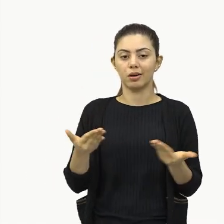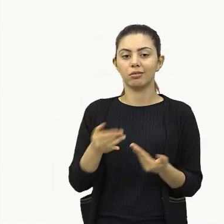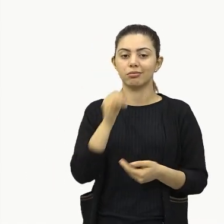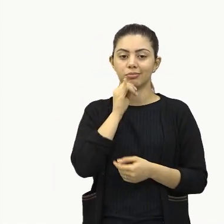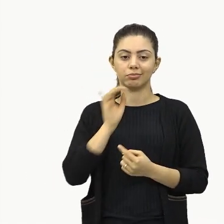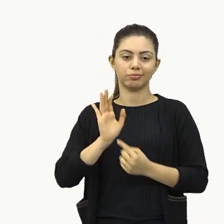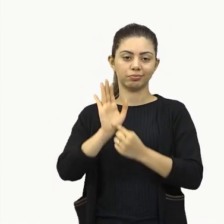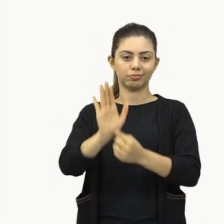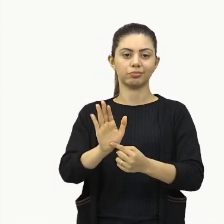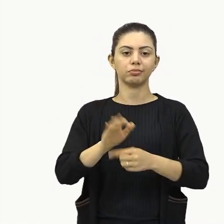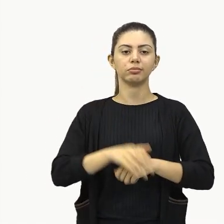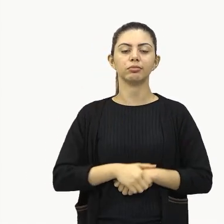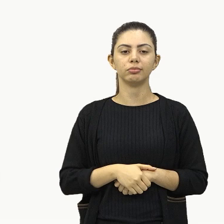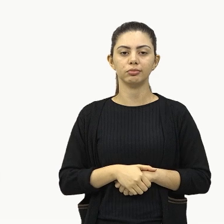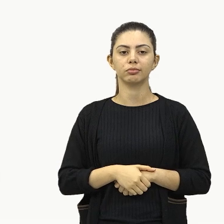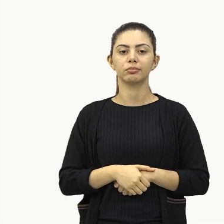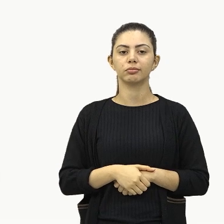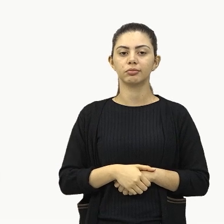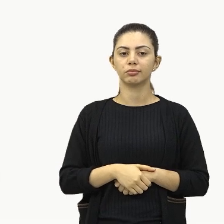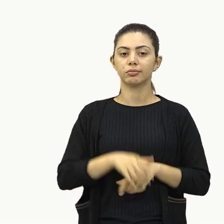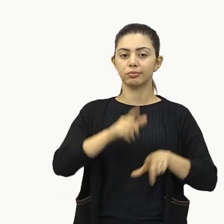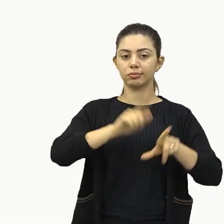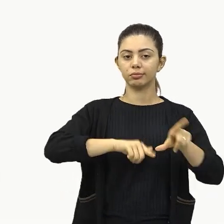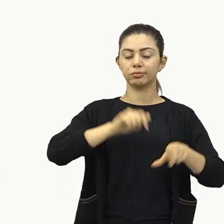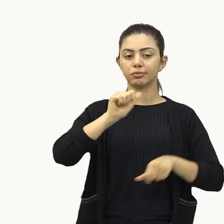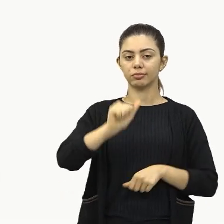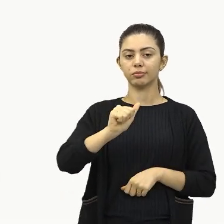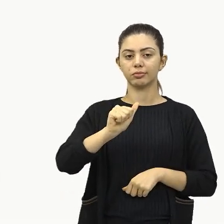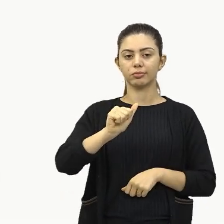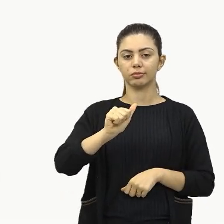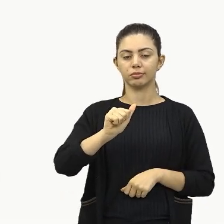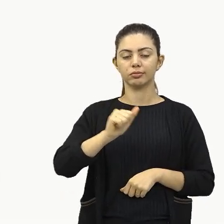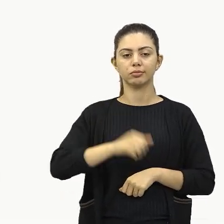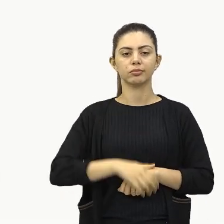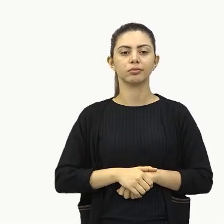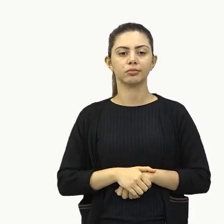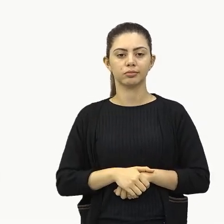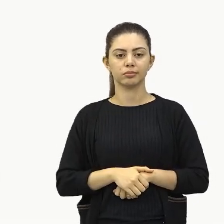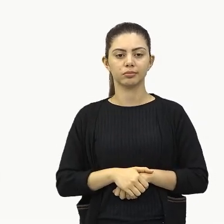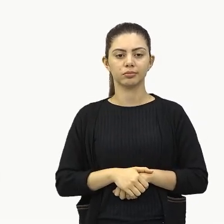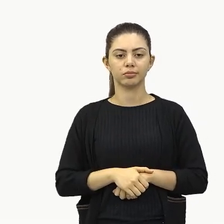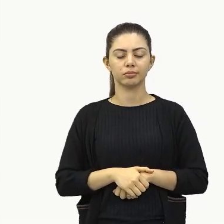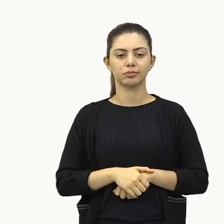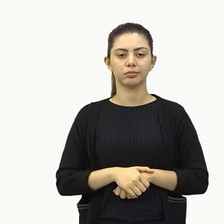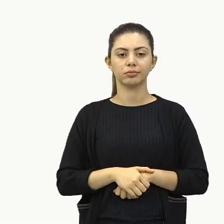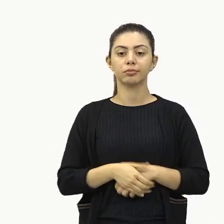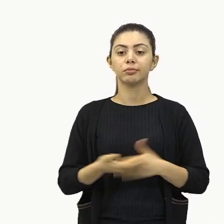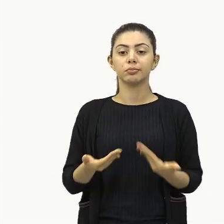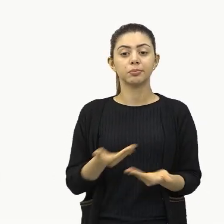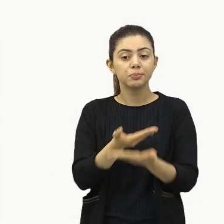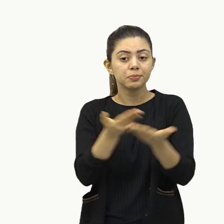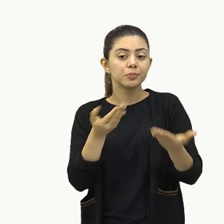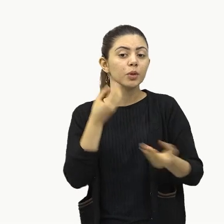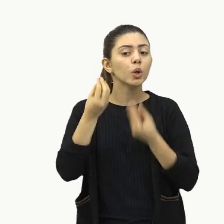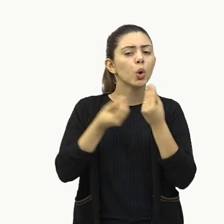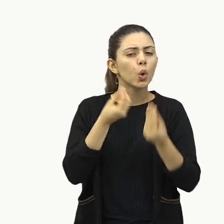exemplos. Fazendo esse primeiro exemplo que eu vou chamar de A, você